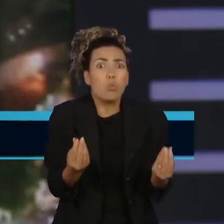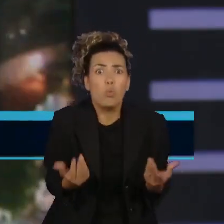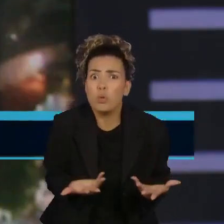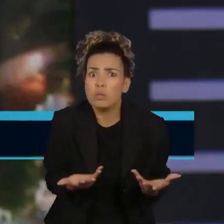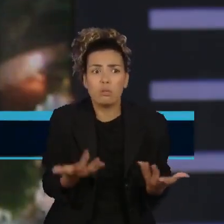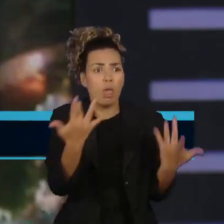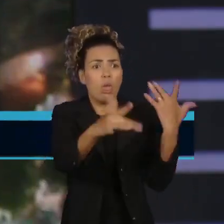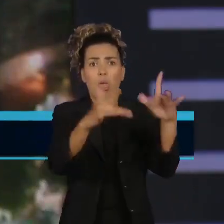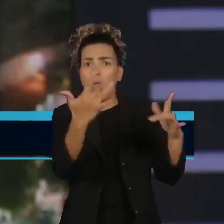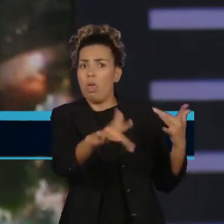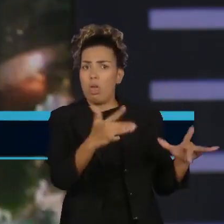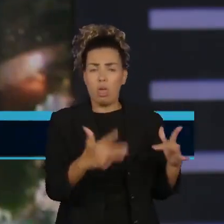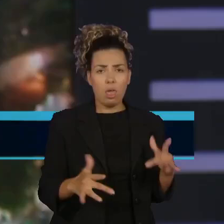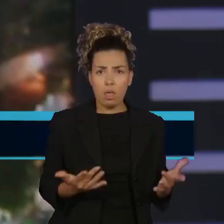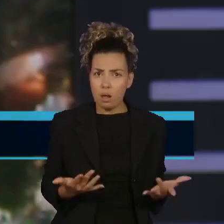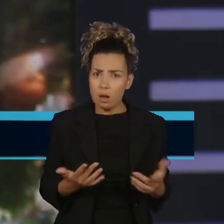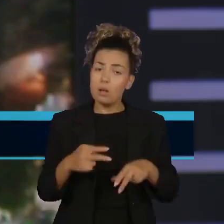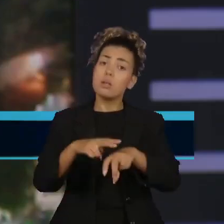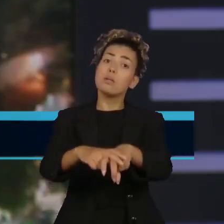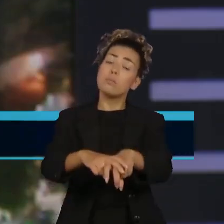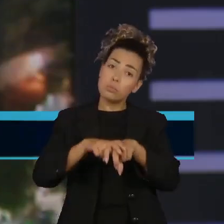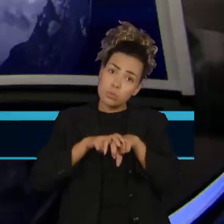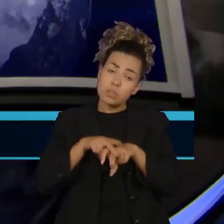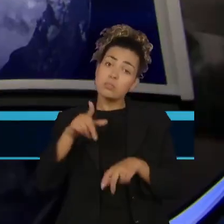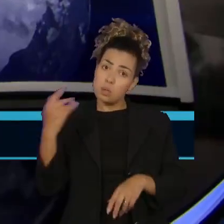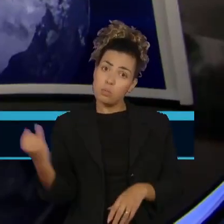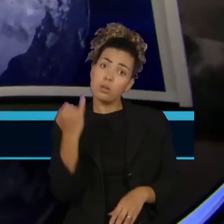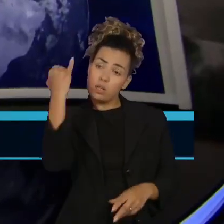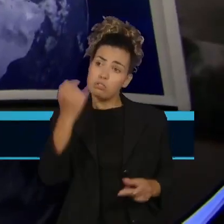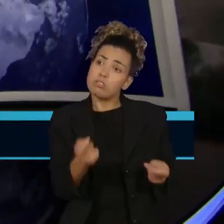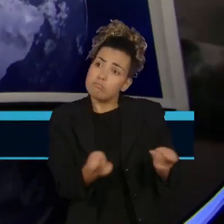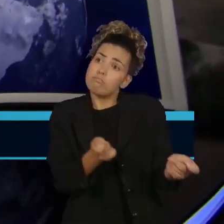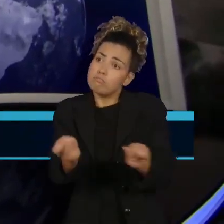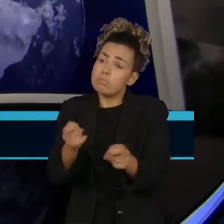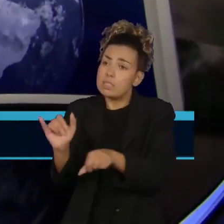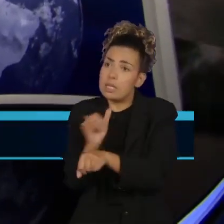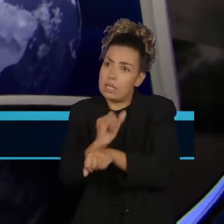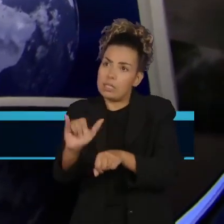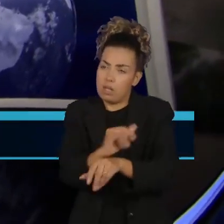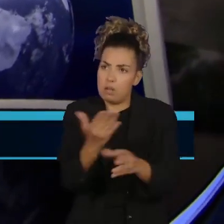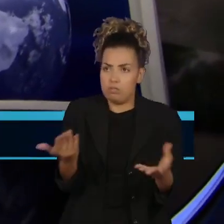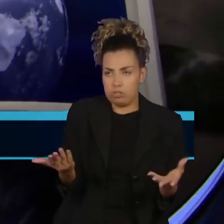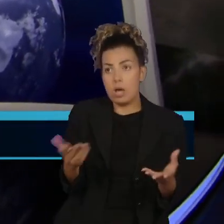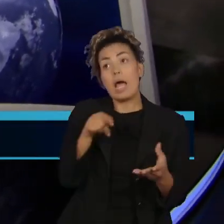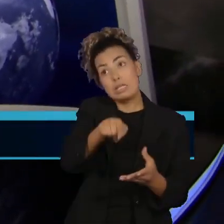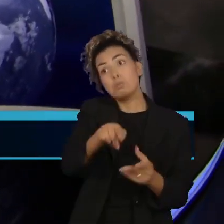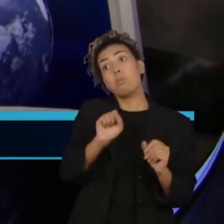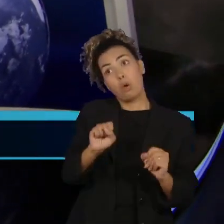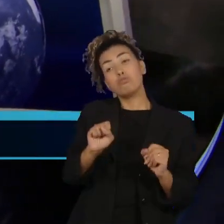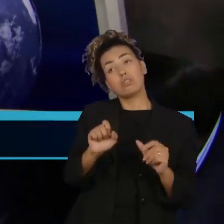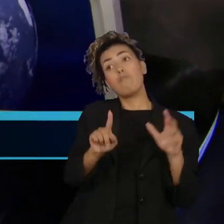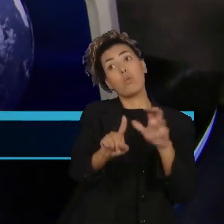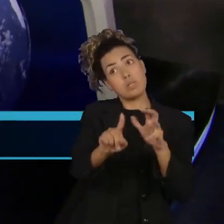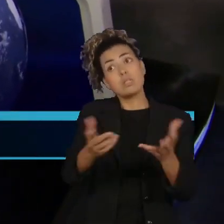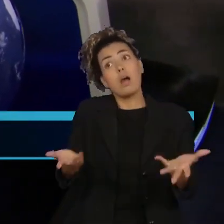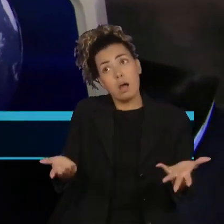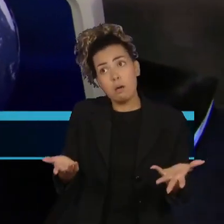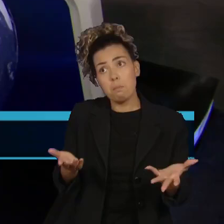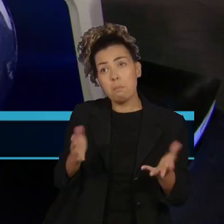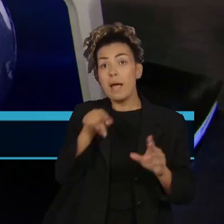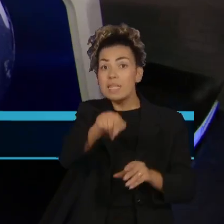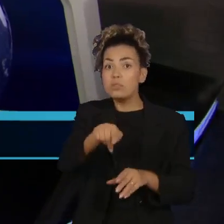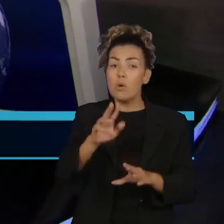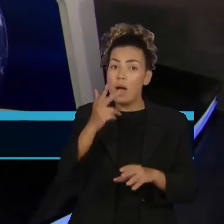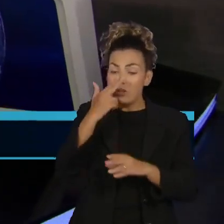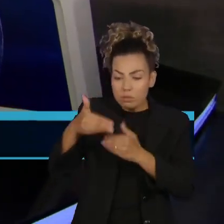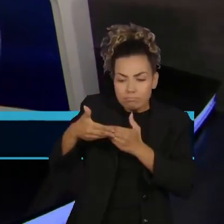mexer em algumas coisas dentro do que seja razoável, tá certo? Eu acho que também pode ter um impacto importante. As medidas, no curtíssimo